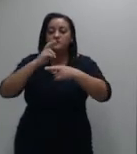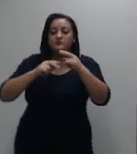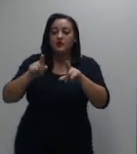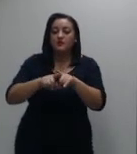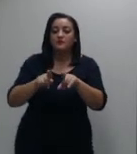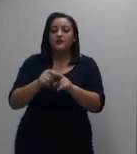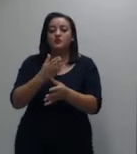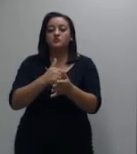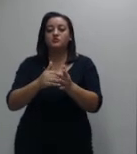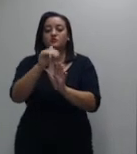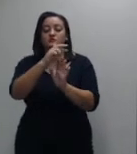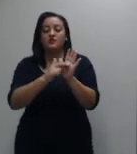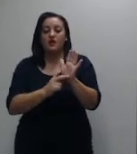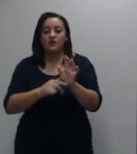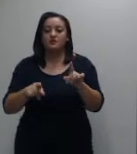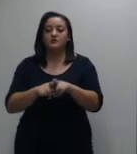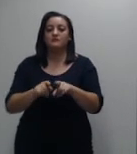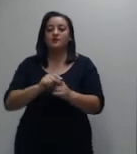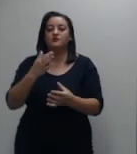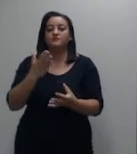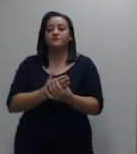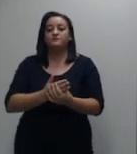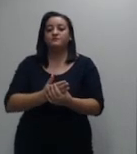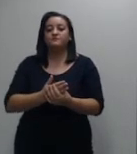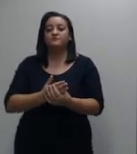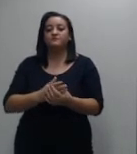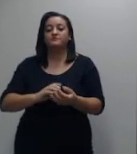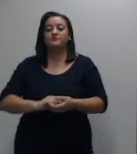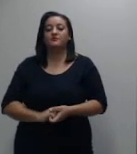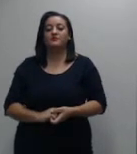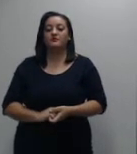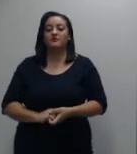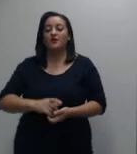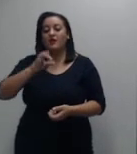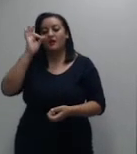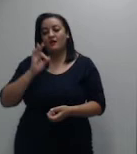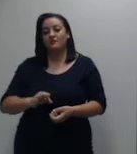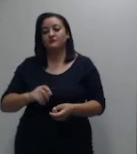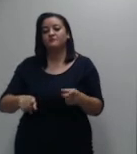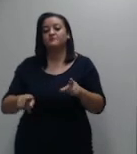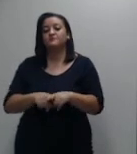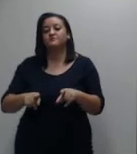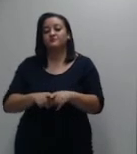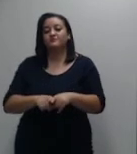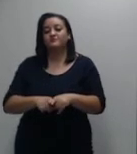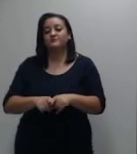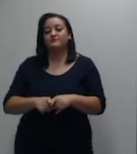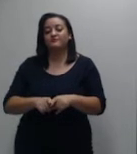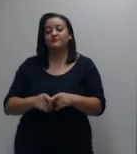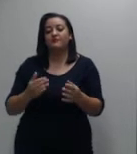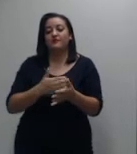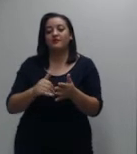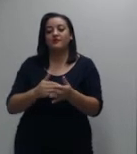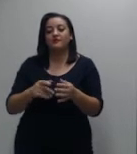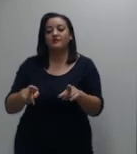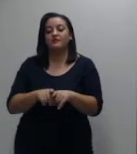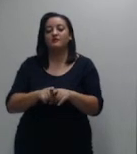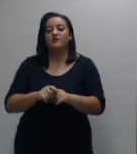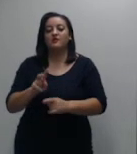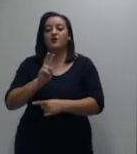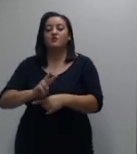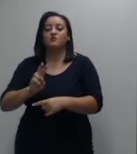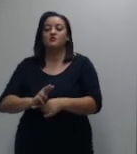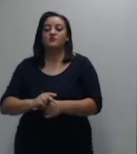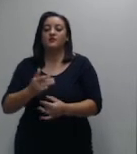todas as regras processuais de modo a garantir é tanto se preservar tanto a parte